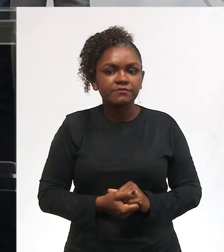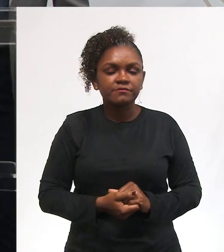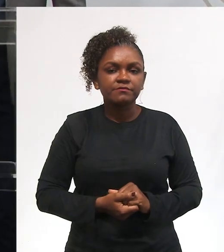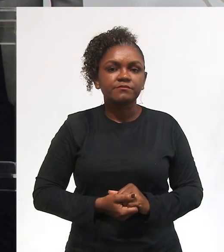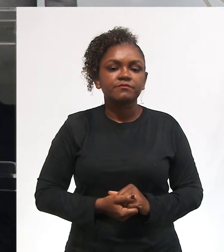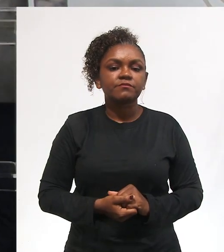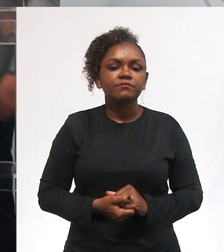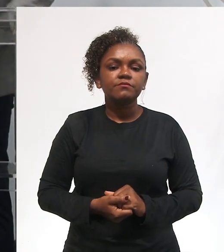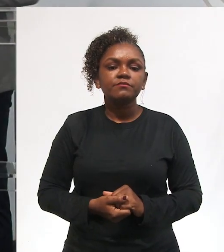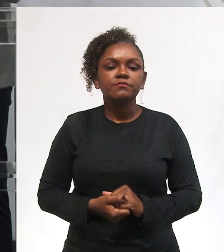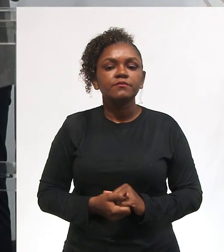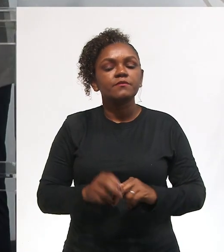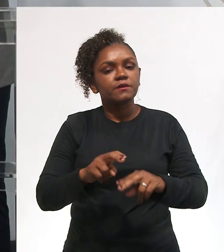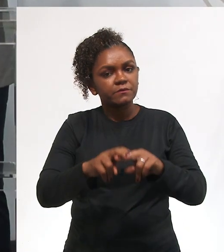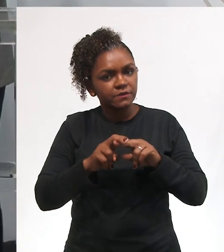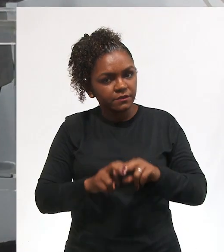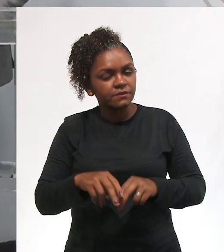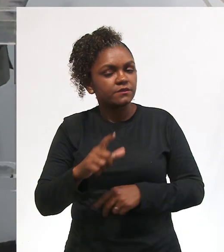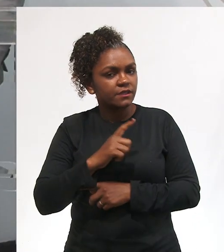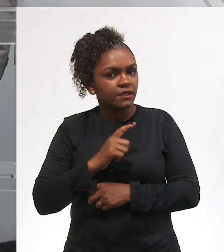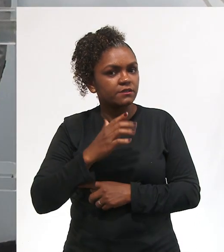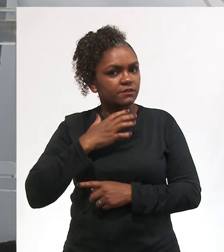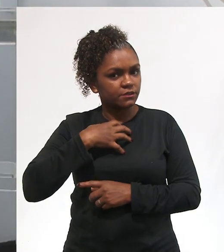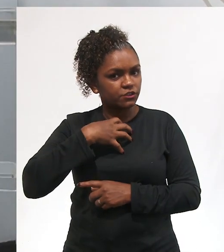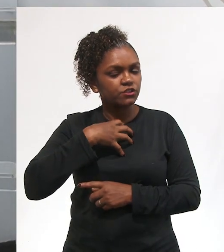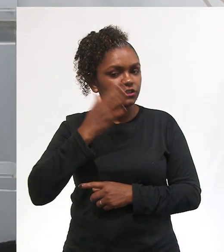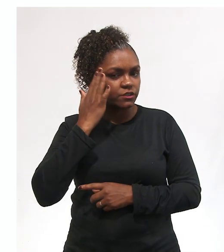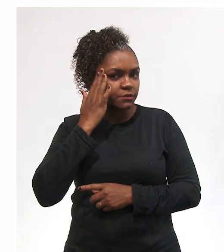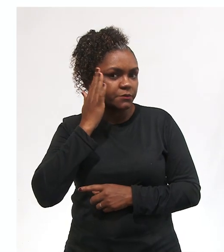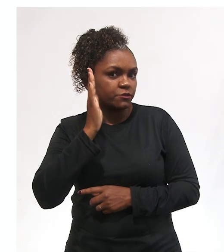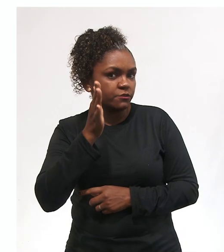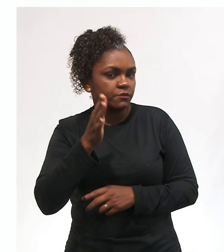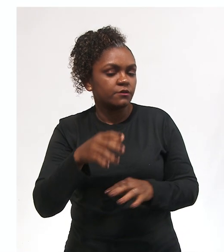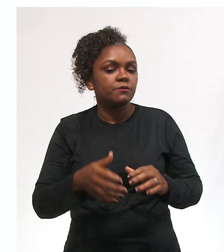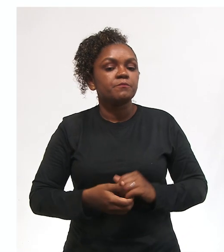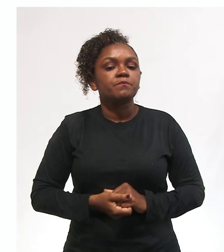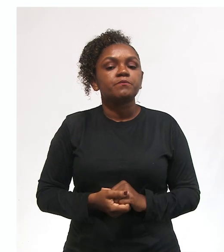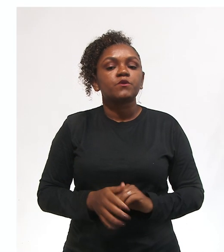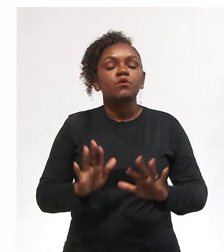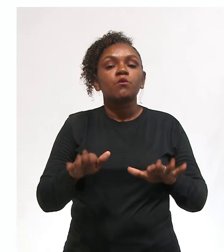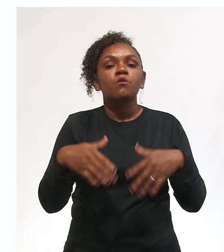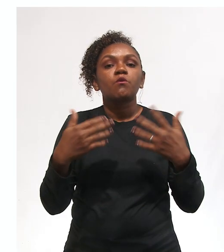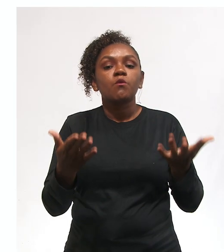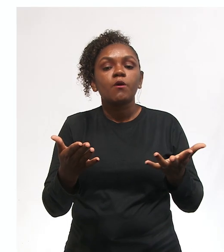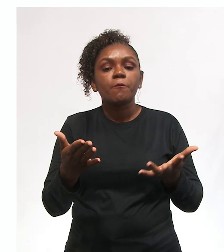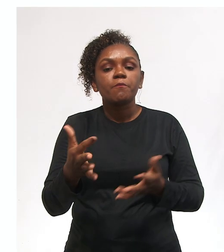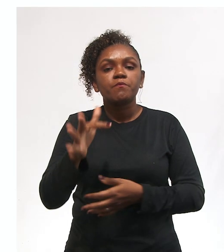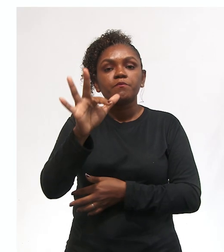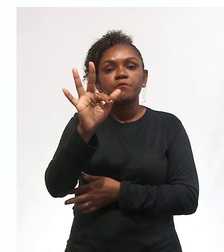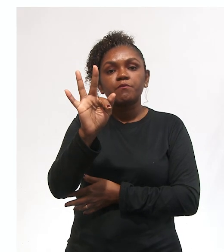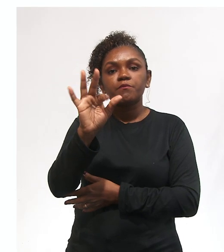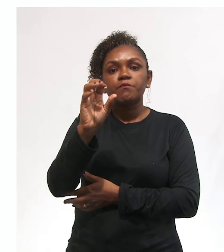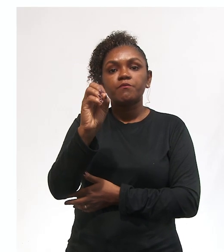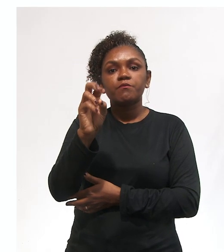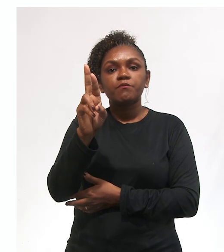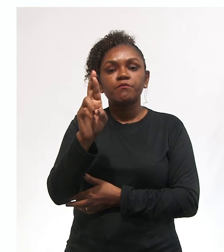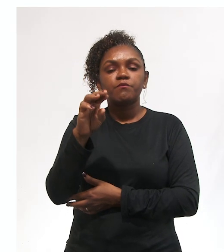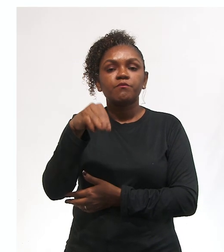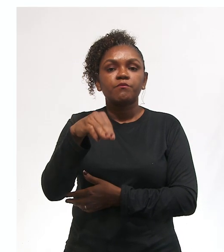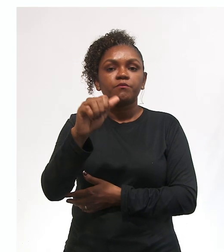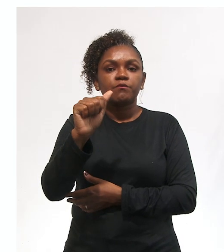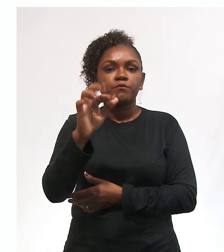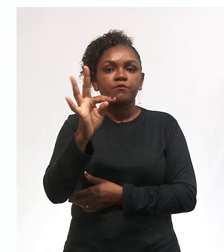em grupo. Aí você já tem um diagnóstico. Formativa, pessoal, é você ir